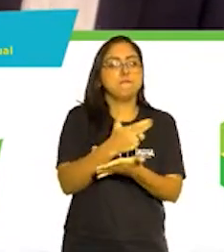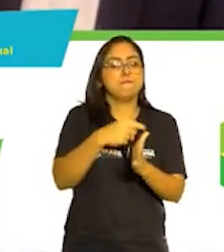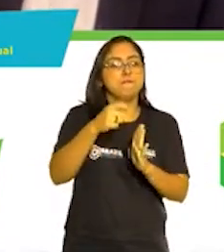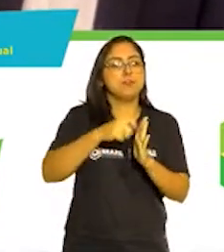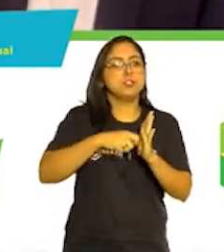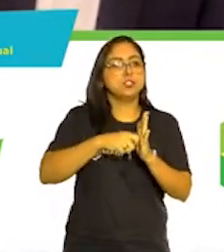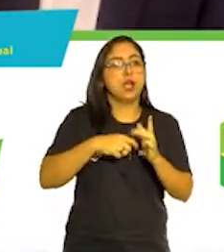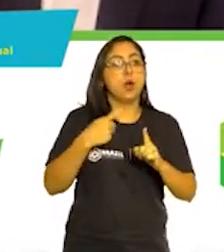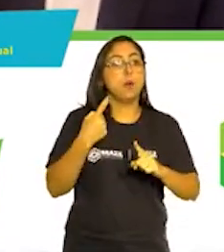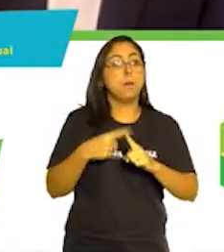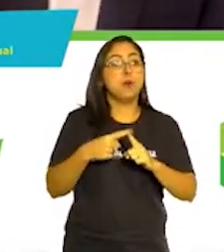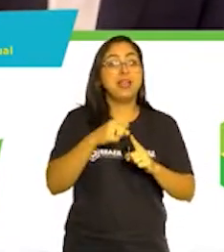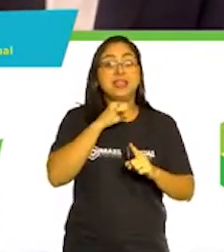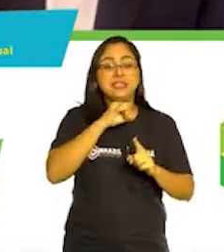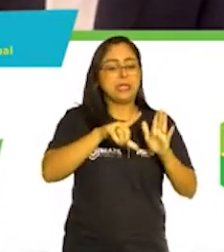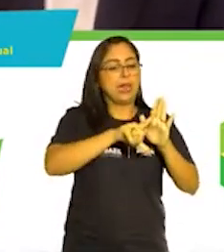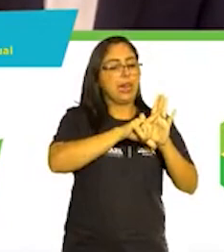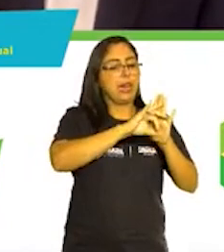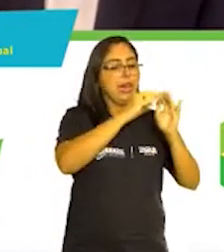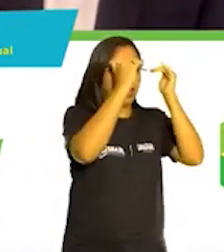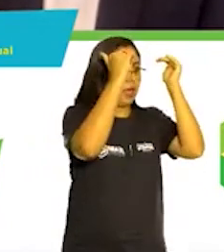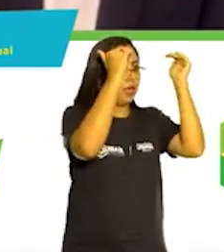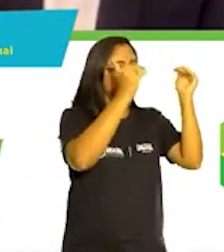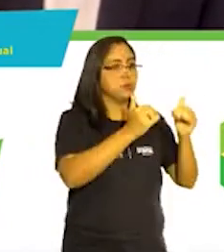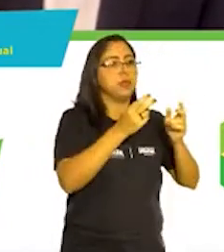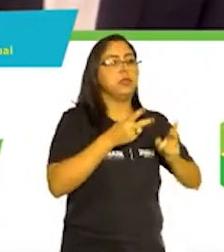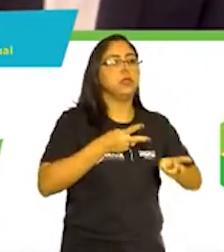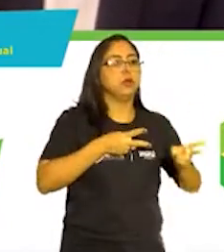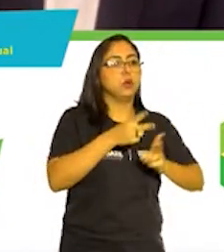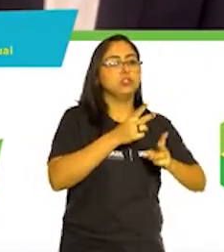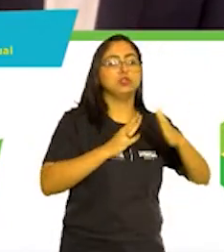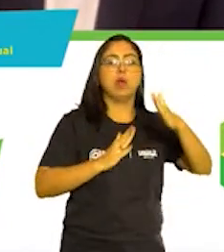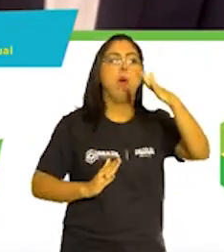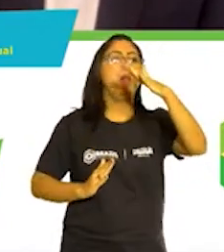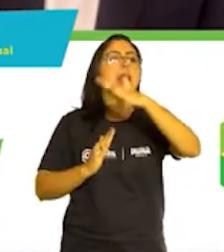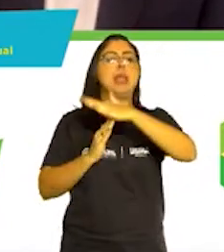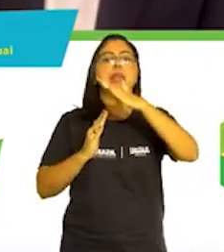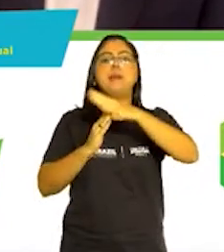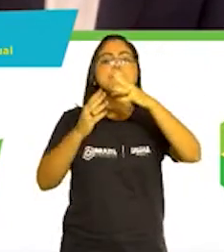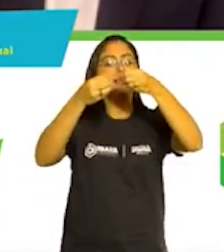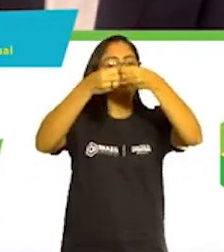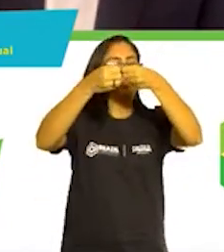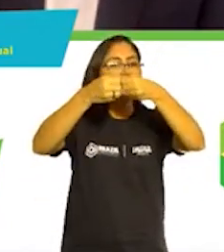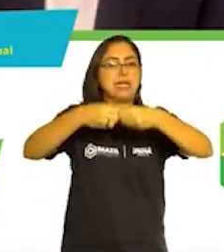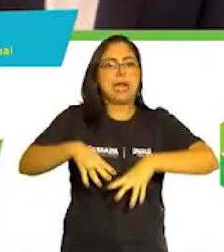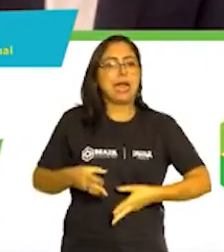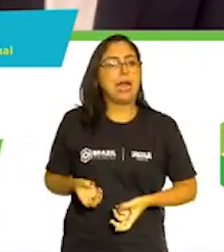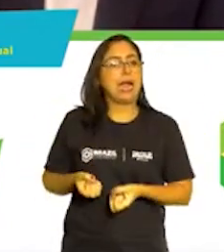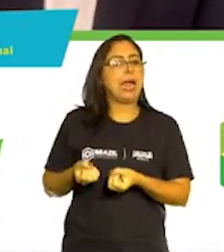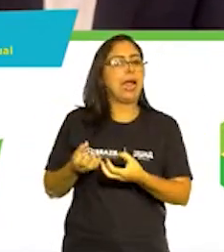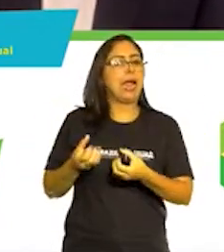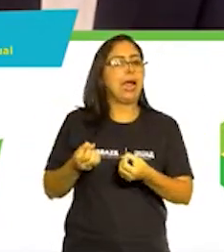até 2026, quando o teto completa 10 anos, essa regra não será suficiente